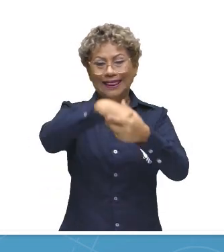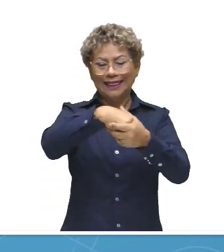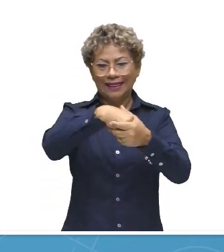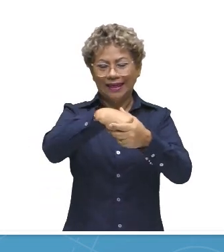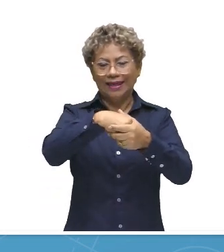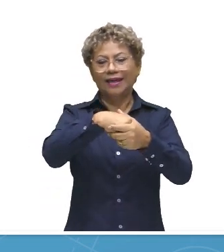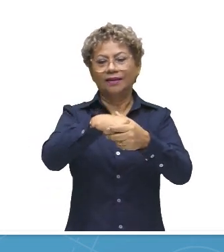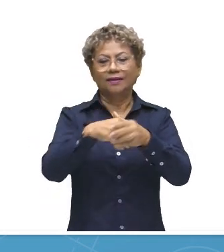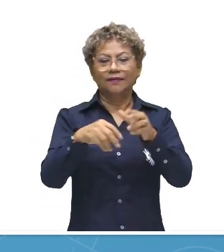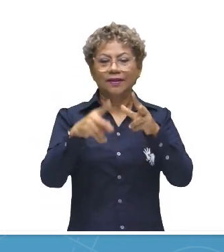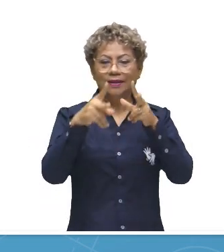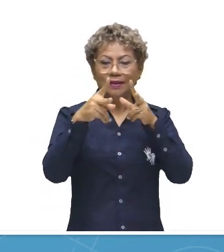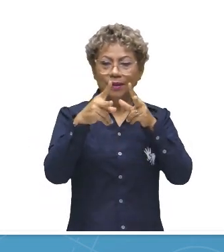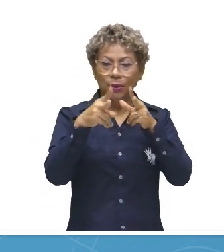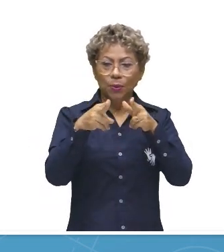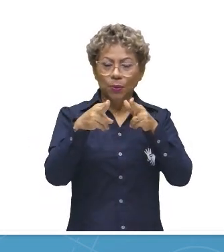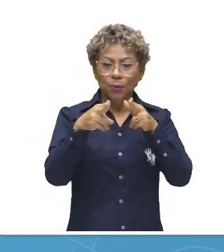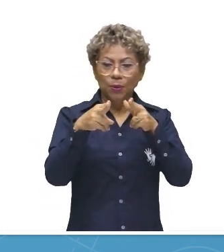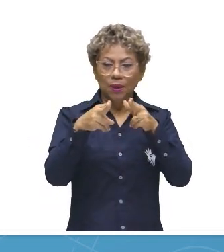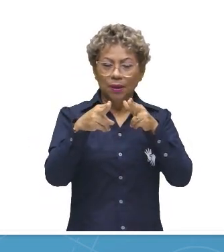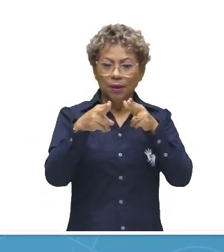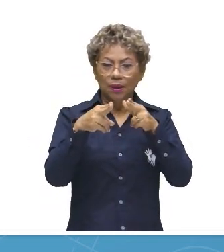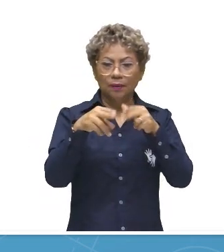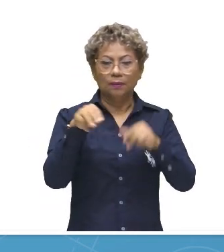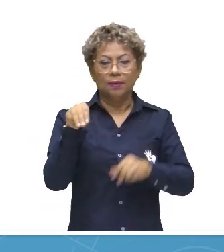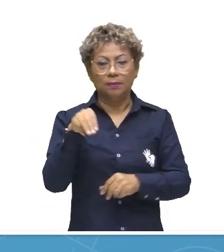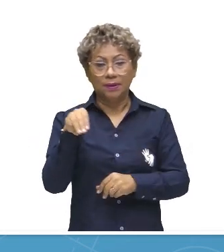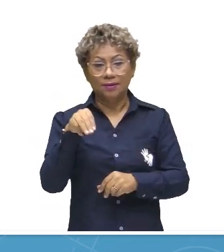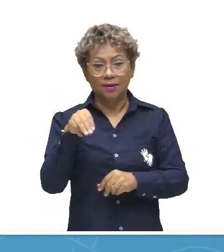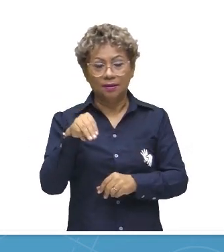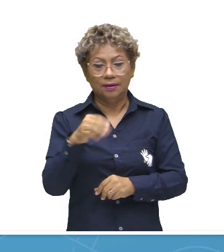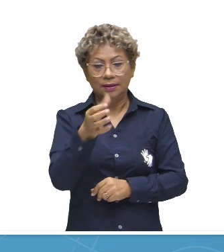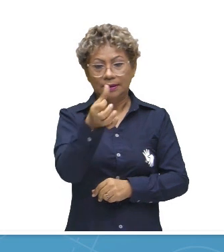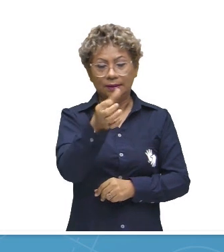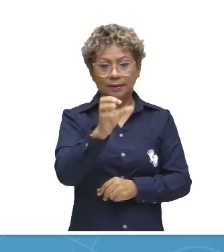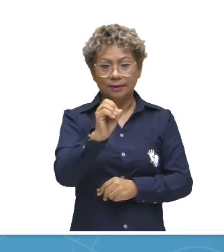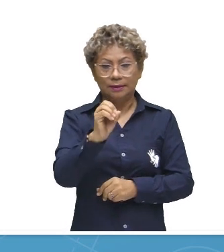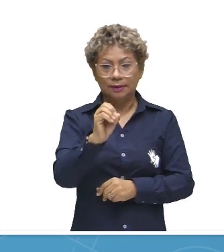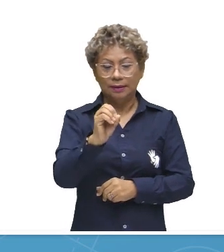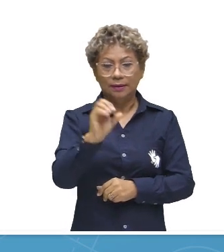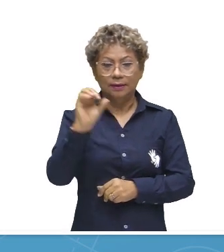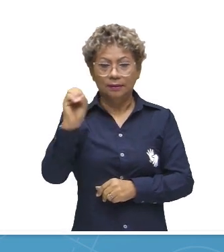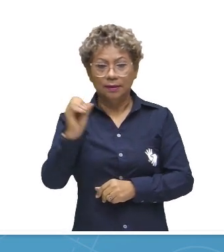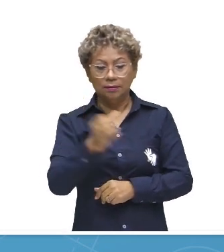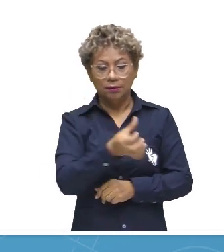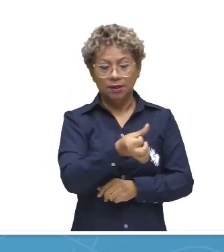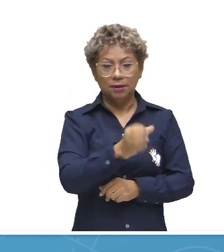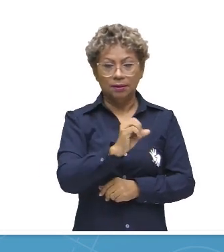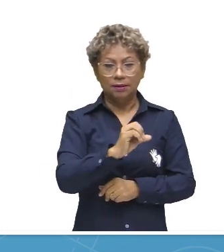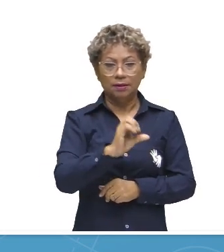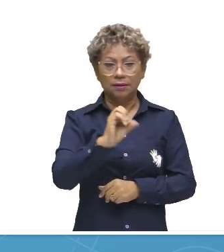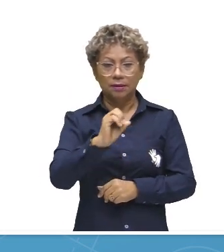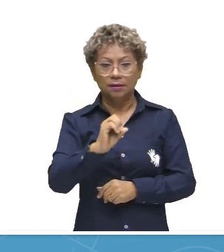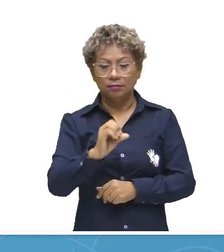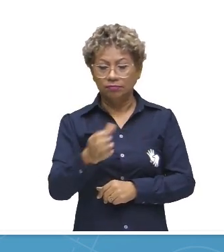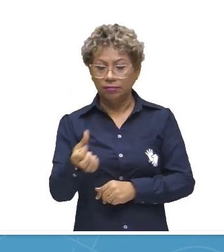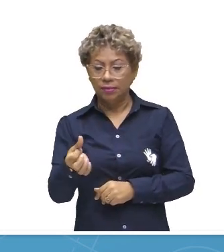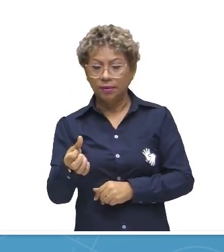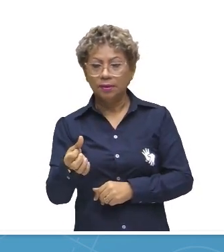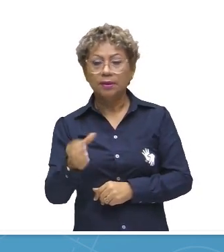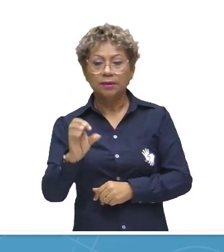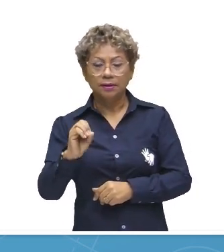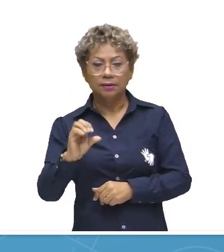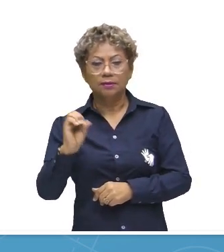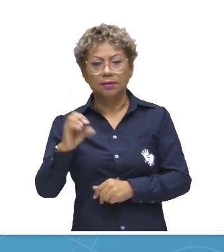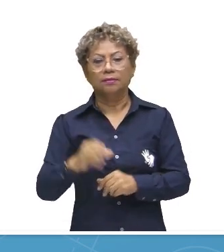mesma medida, 60 graus, correto? O mesmo acontece, né, com essa outra figura aqui, que